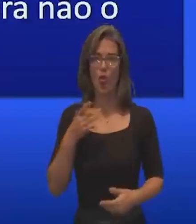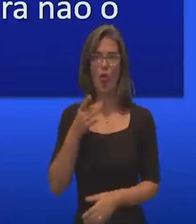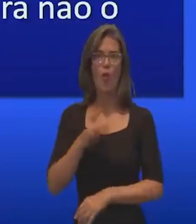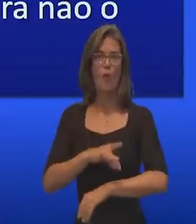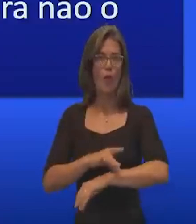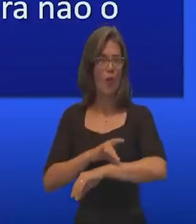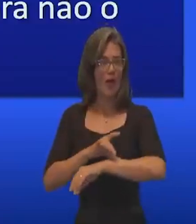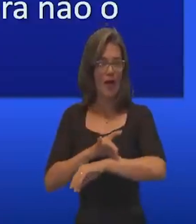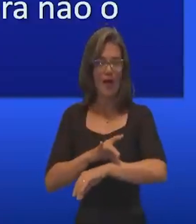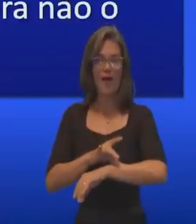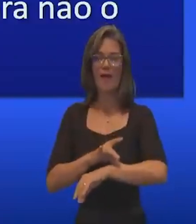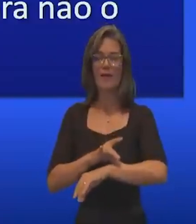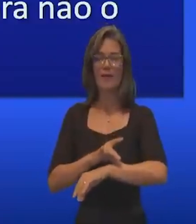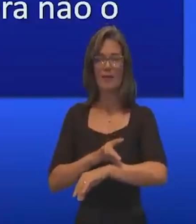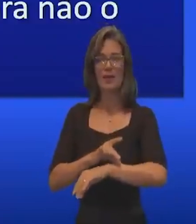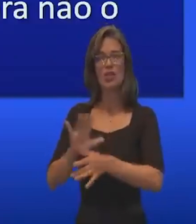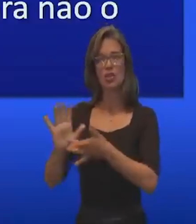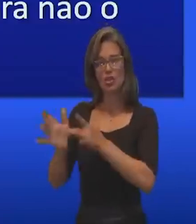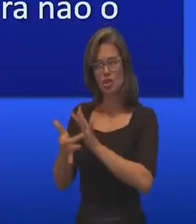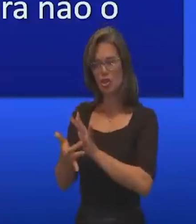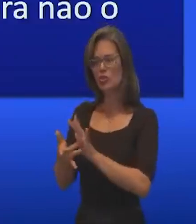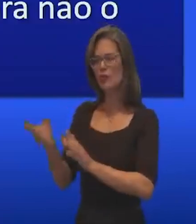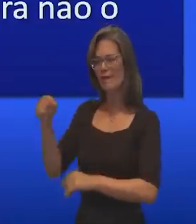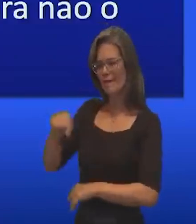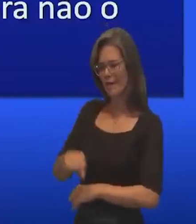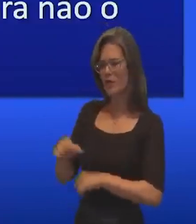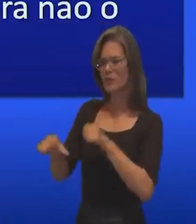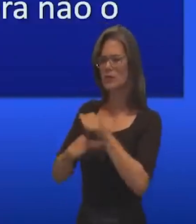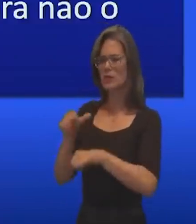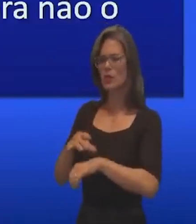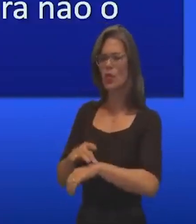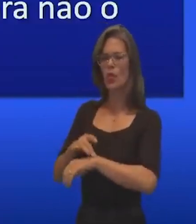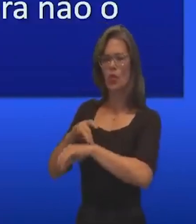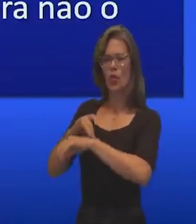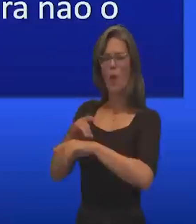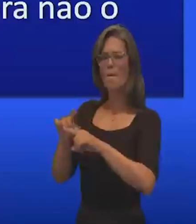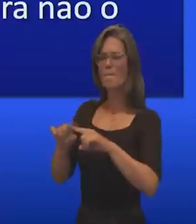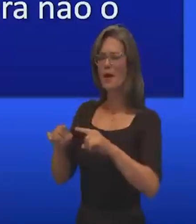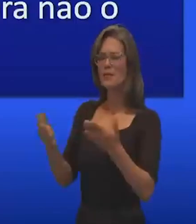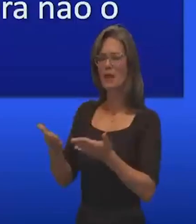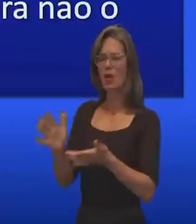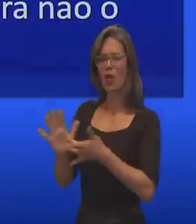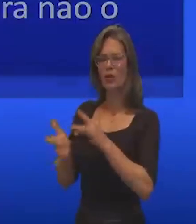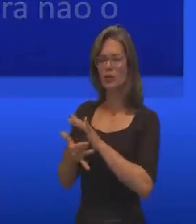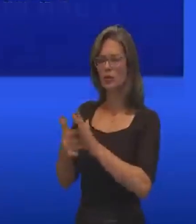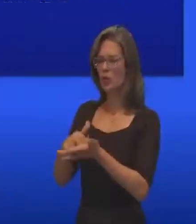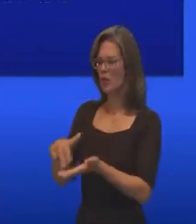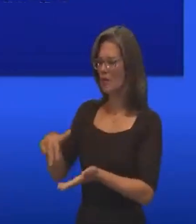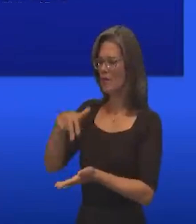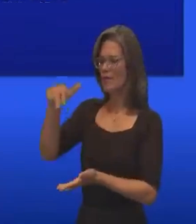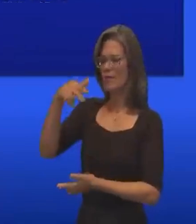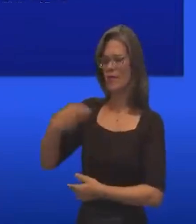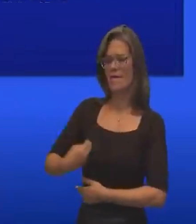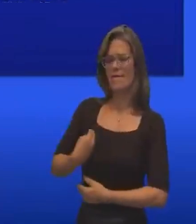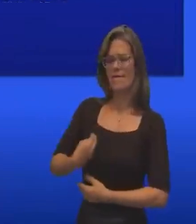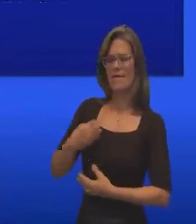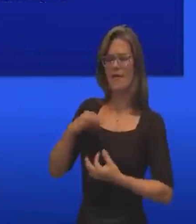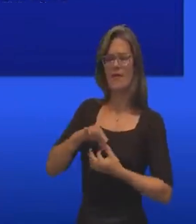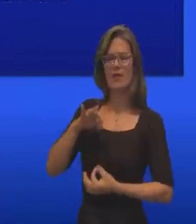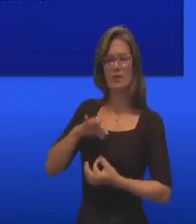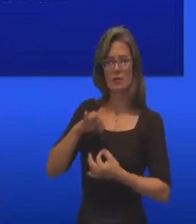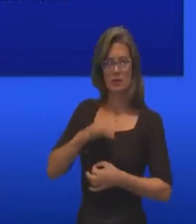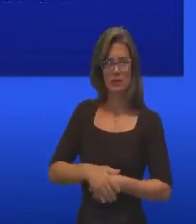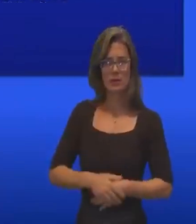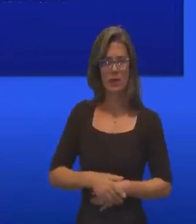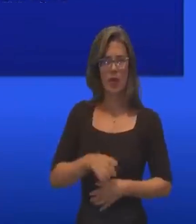conhecido Cristo segundo a carne, contudo agora já não o conhecemos deste modo. Pelo que, se alguém está em